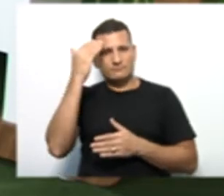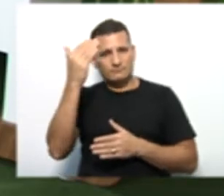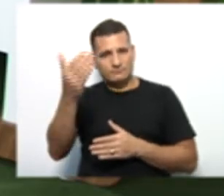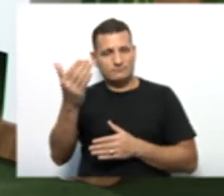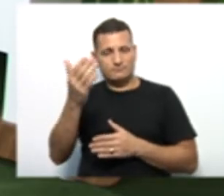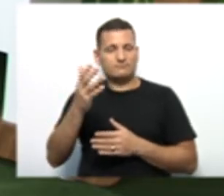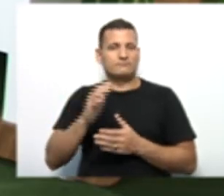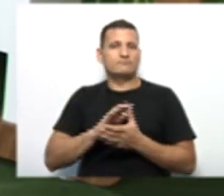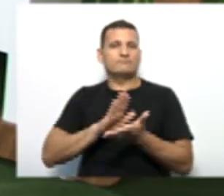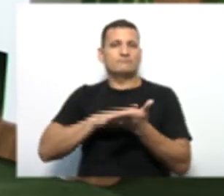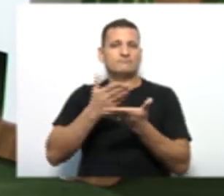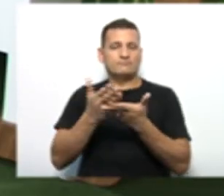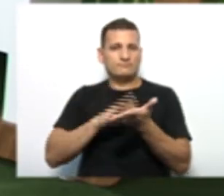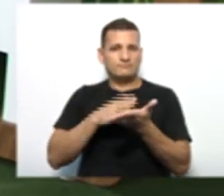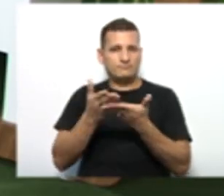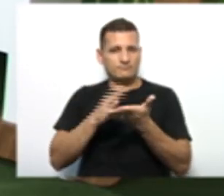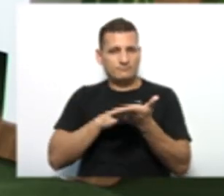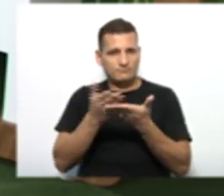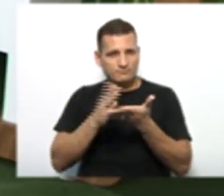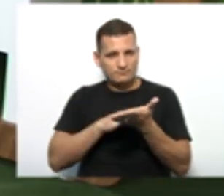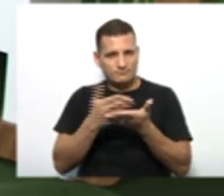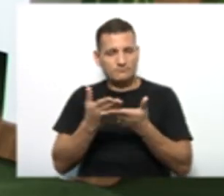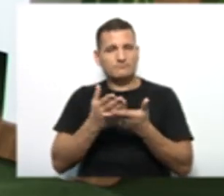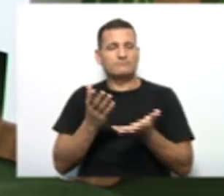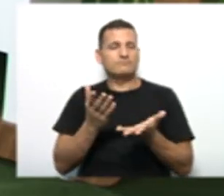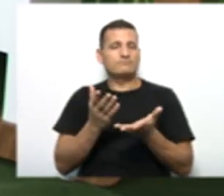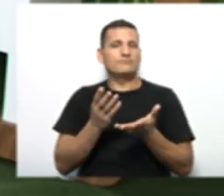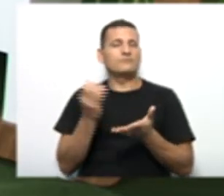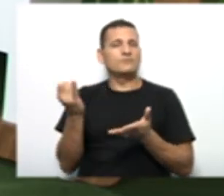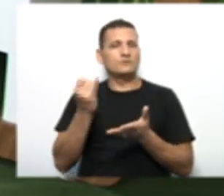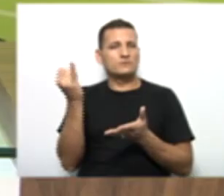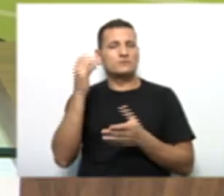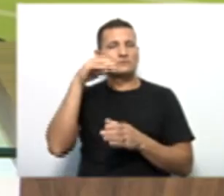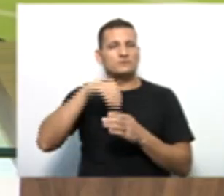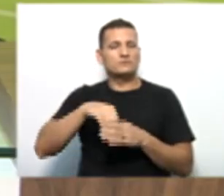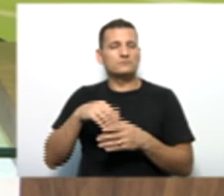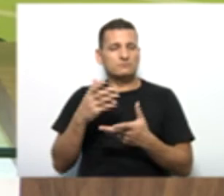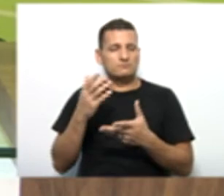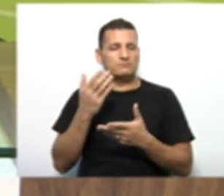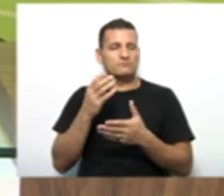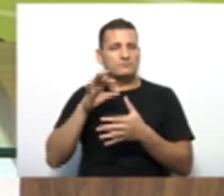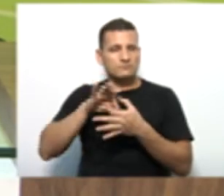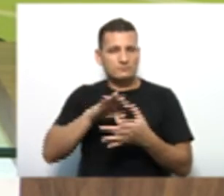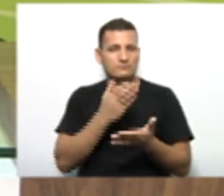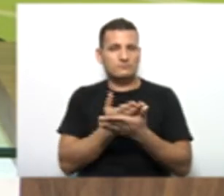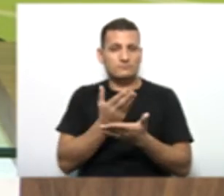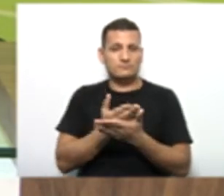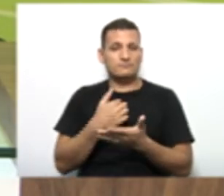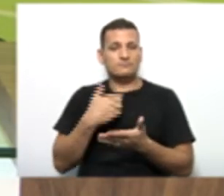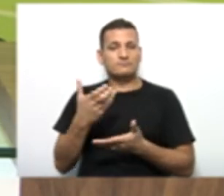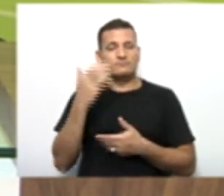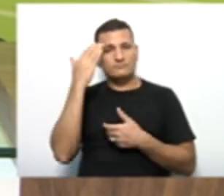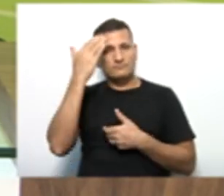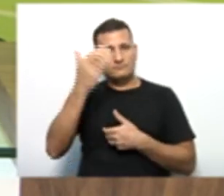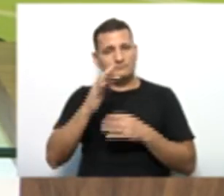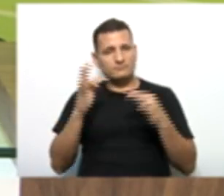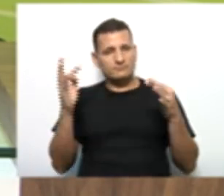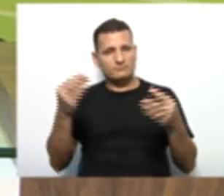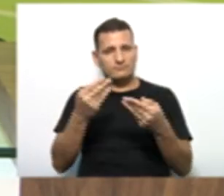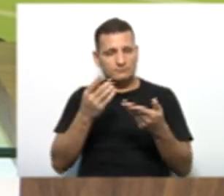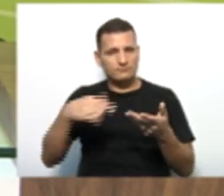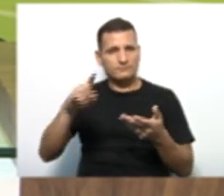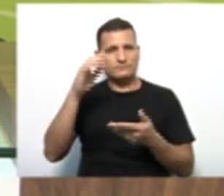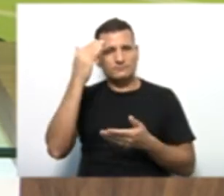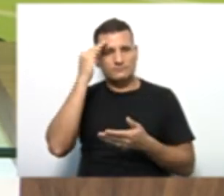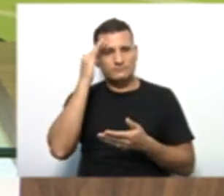Jacó, né, que é uma pessoa extremamente importante dentro do contexto da nossa aula. E eu quero agradecer a todos pela compreensão que vocês